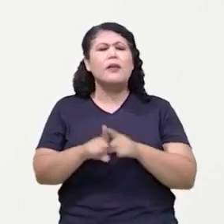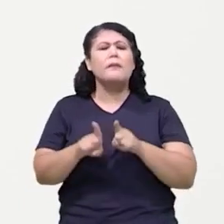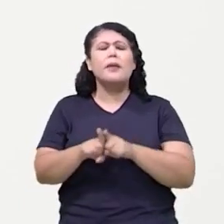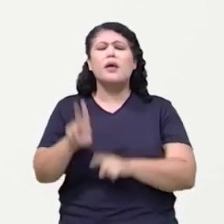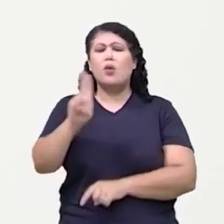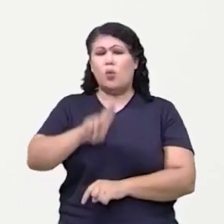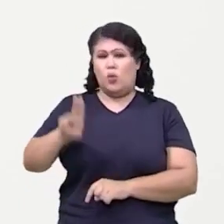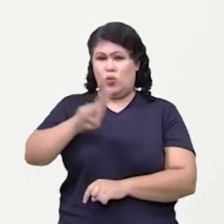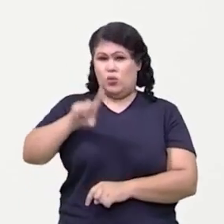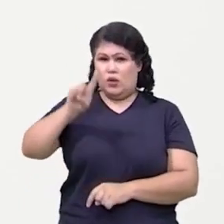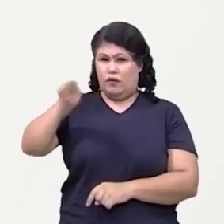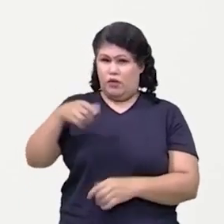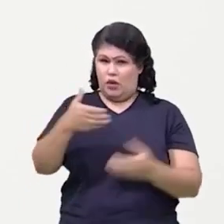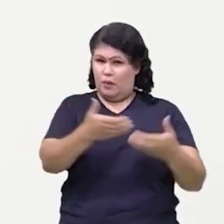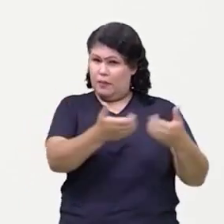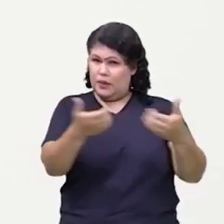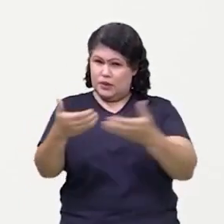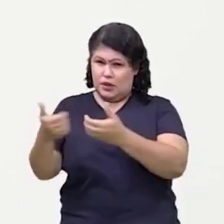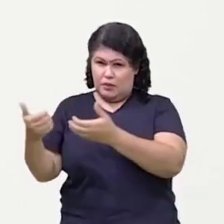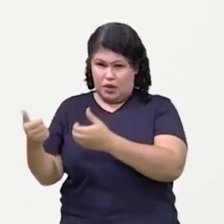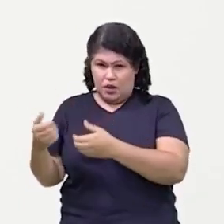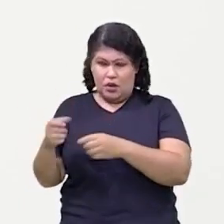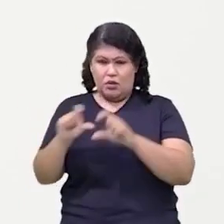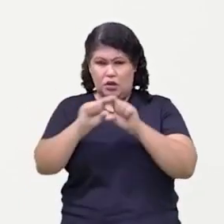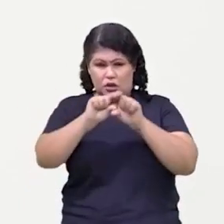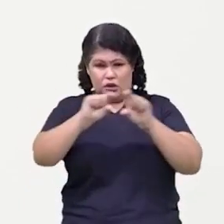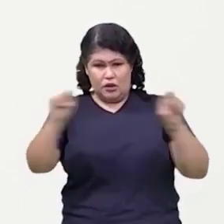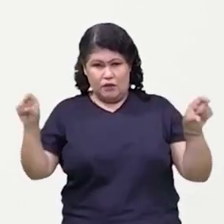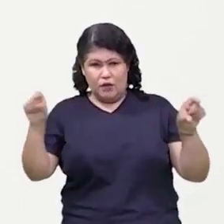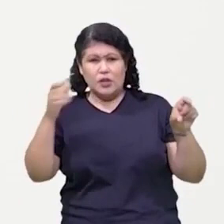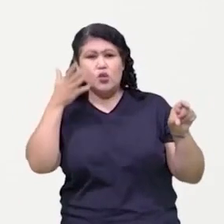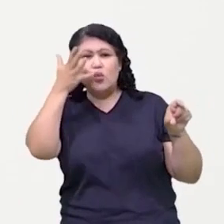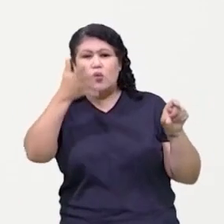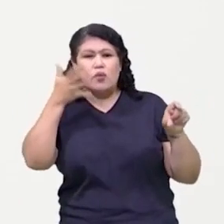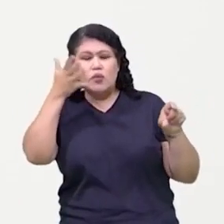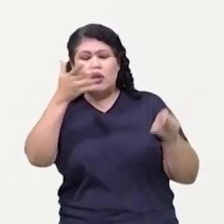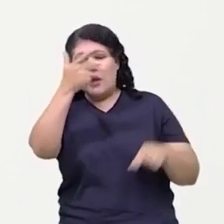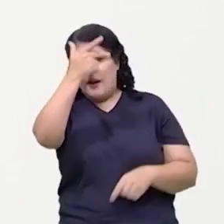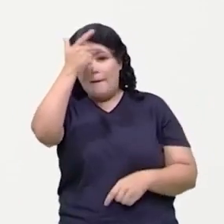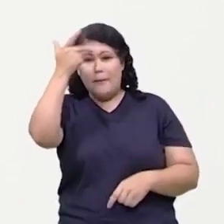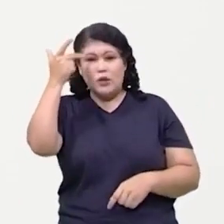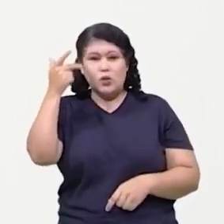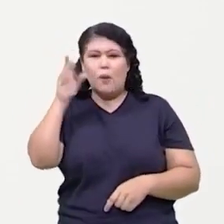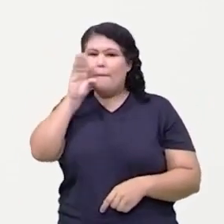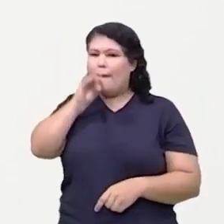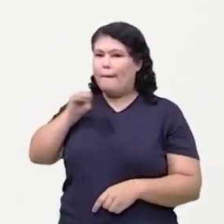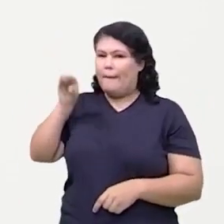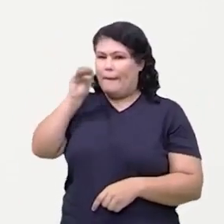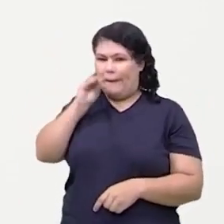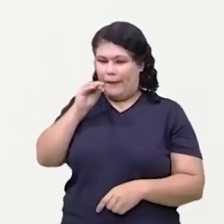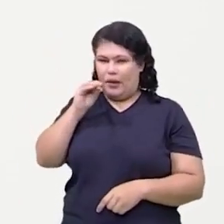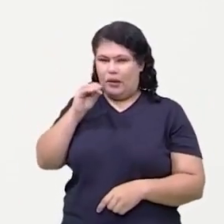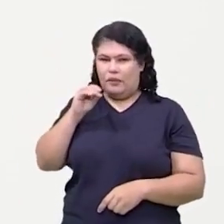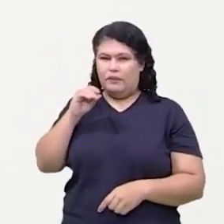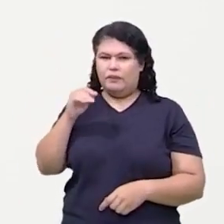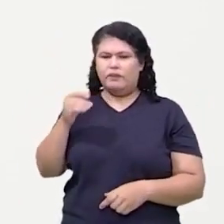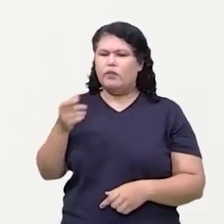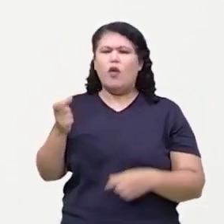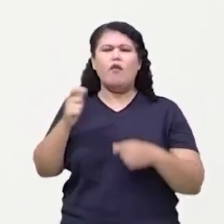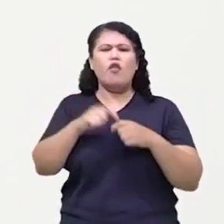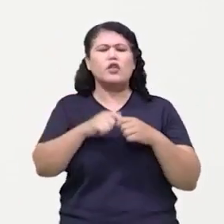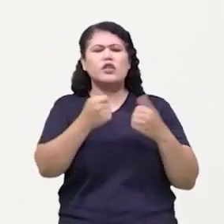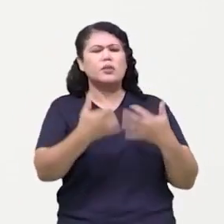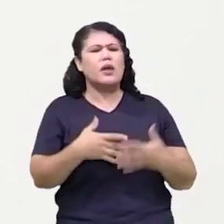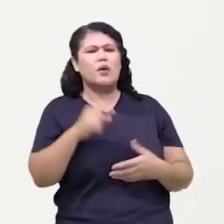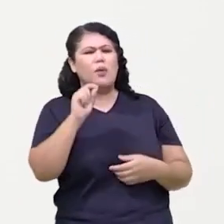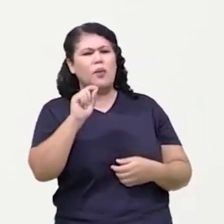Usa-se vírgula para separar no discurso a pessoa com quem se fala. Vamos voltar para cá.